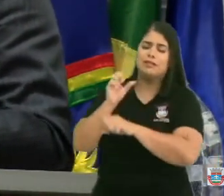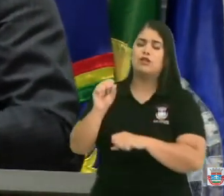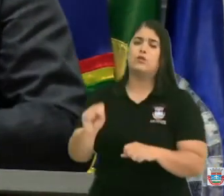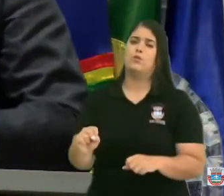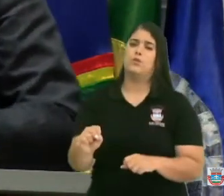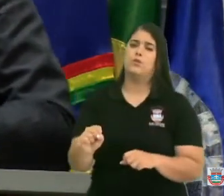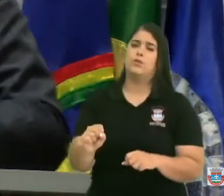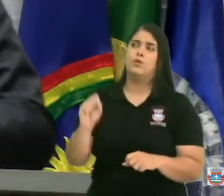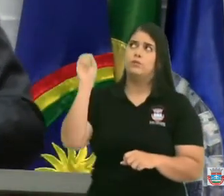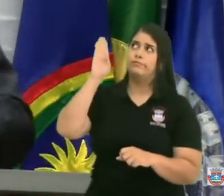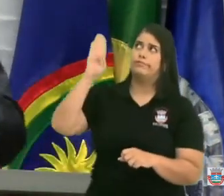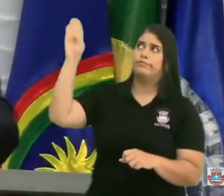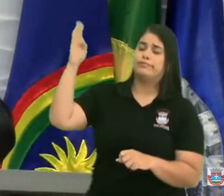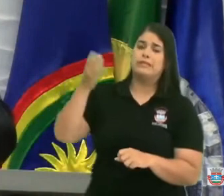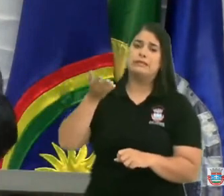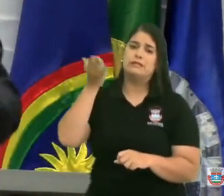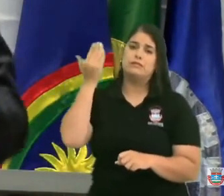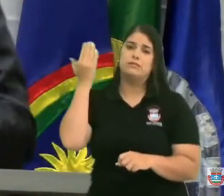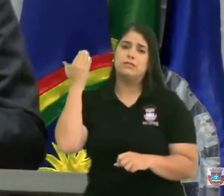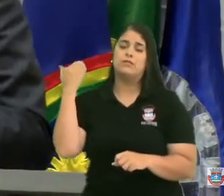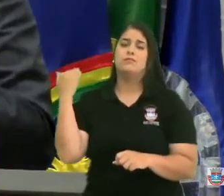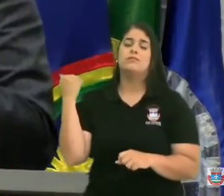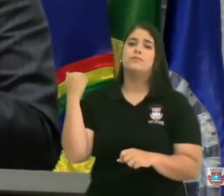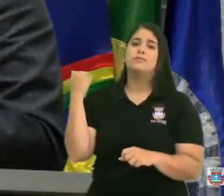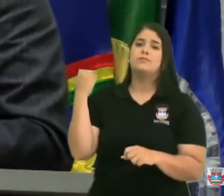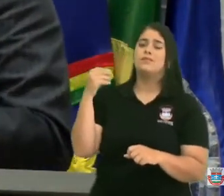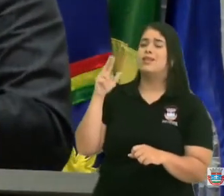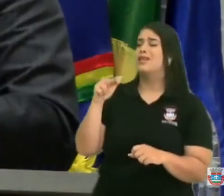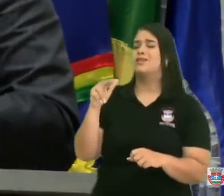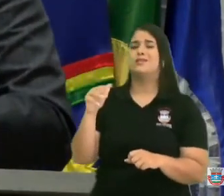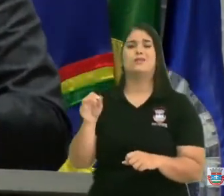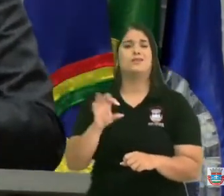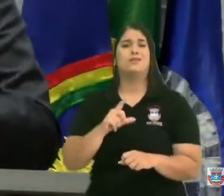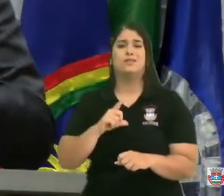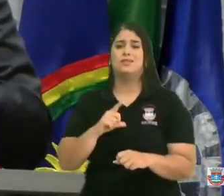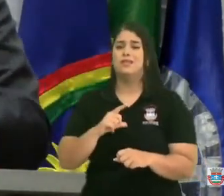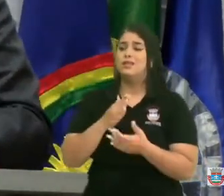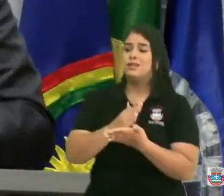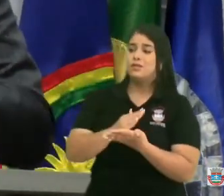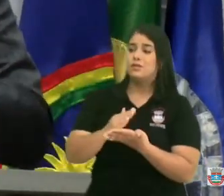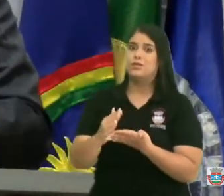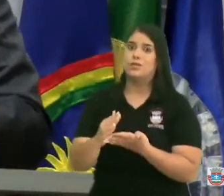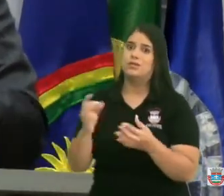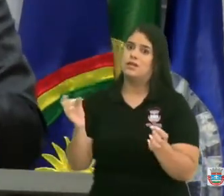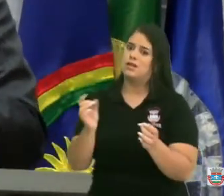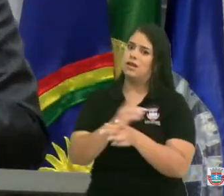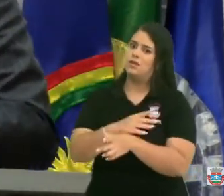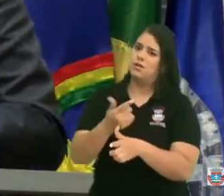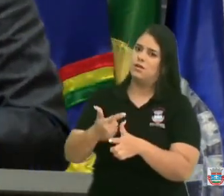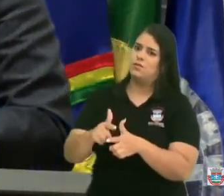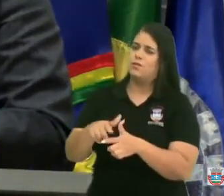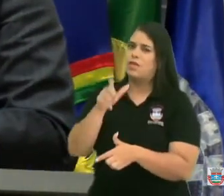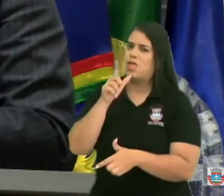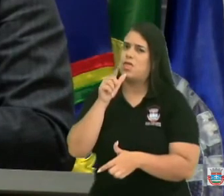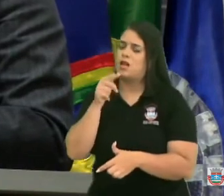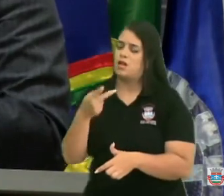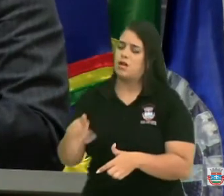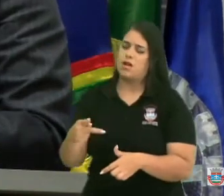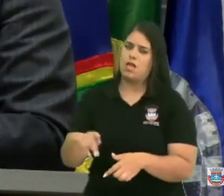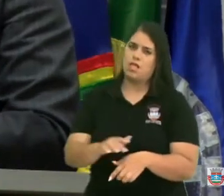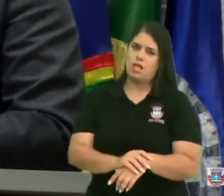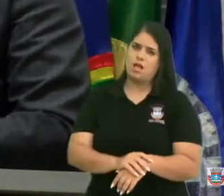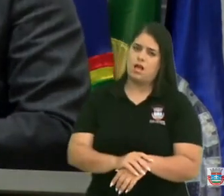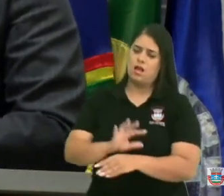governo passado e nunca se tomou uma iniciativa para resolver o problema da água de